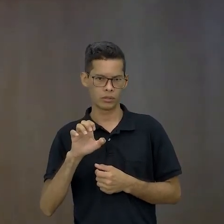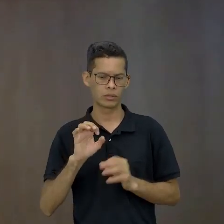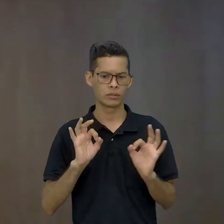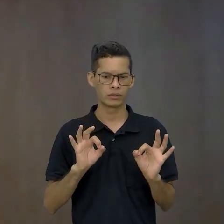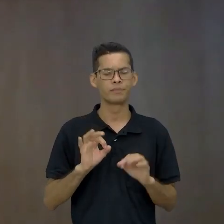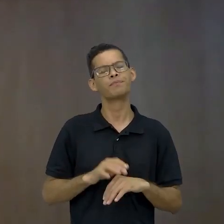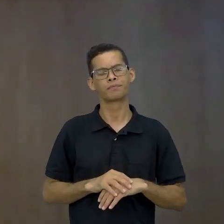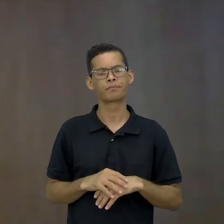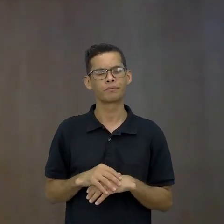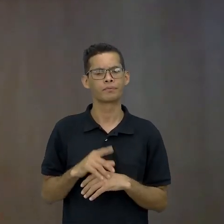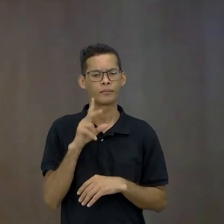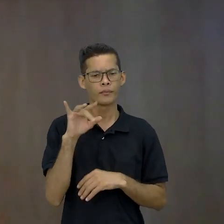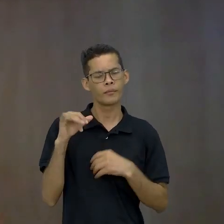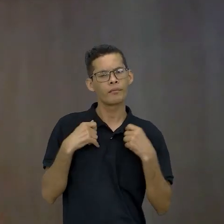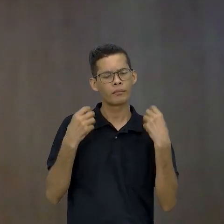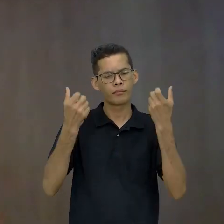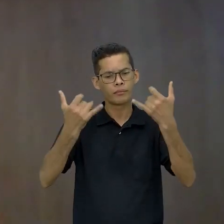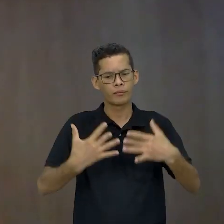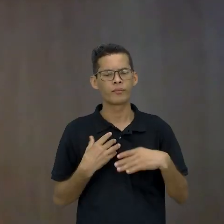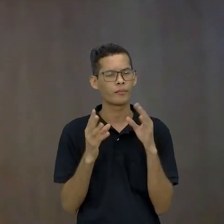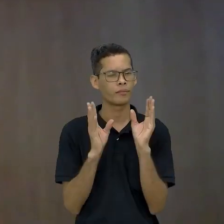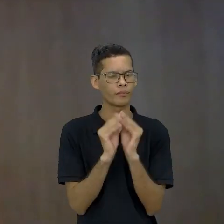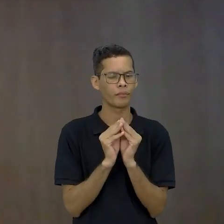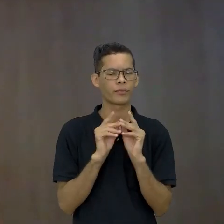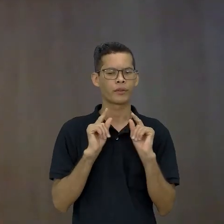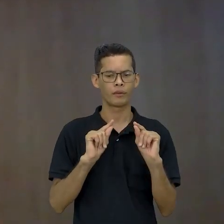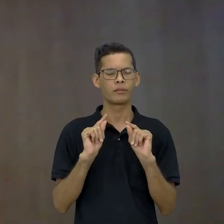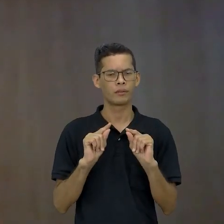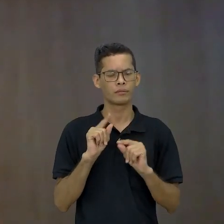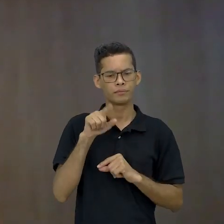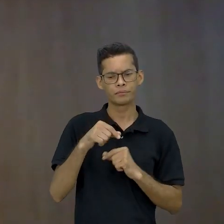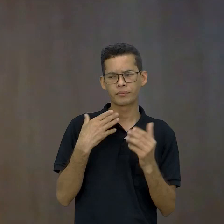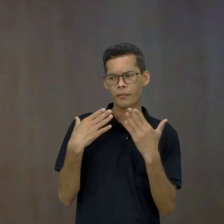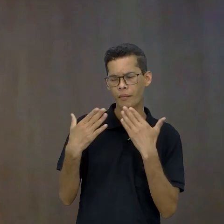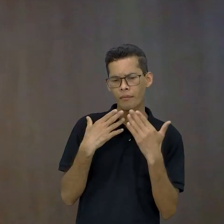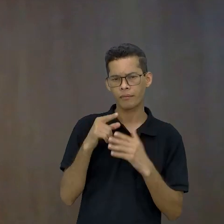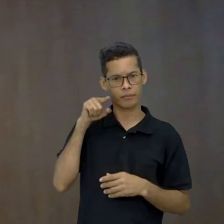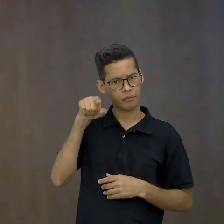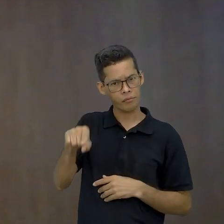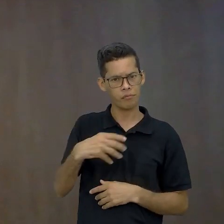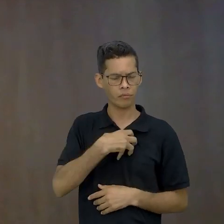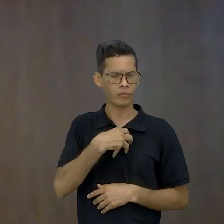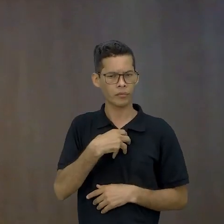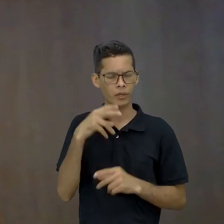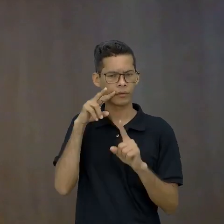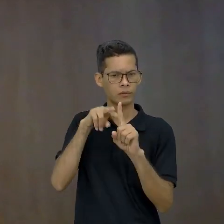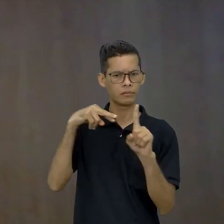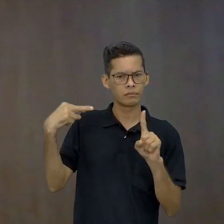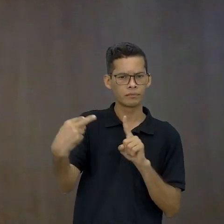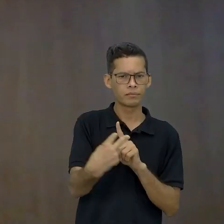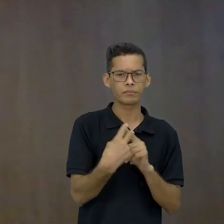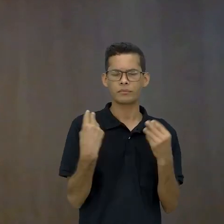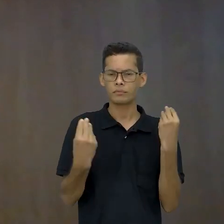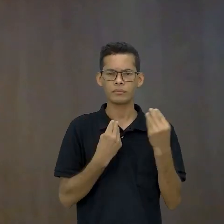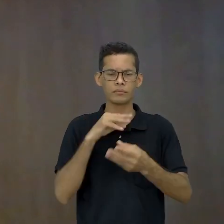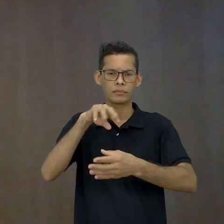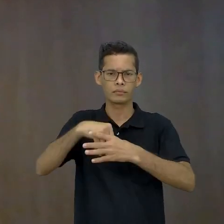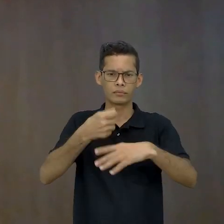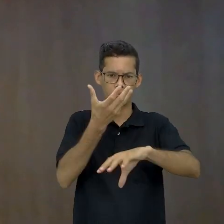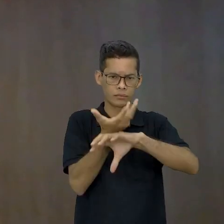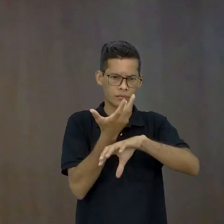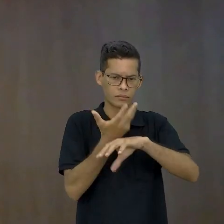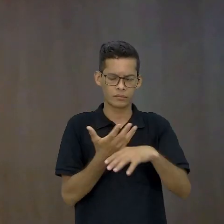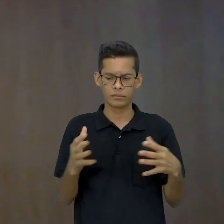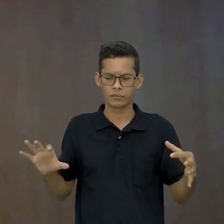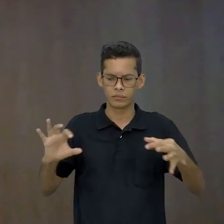Márcia, para fechar rapidamente este momento, só reforçar com vocês, então, que essa perspectiva aí de formação interdisciplinar, muito